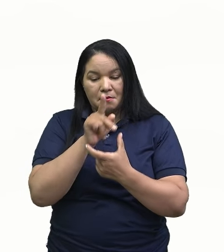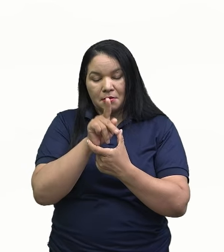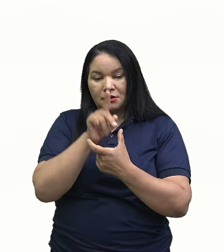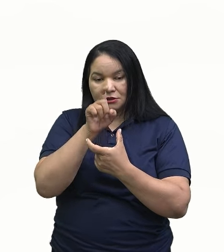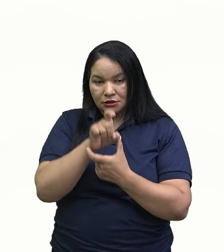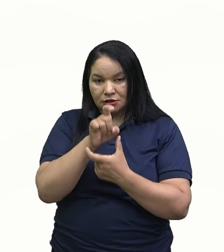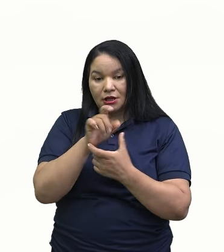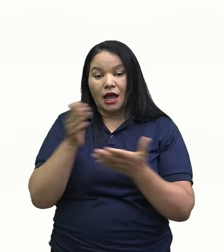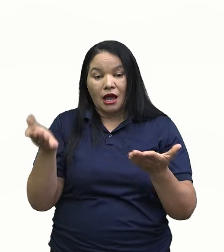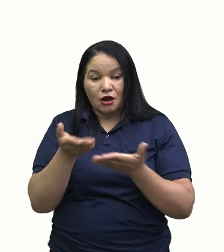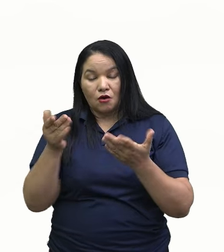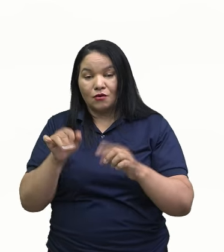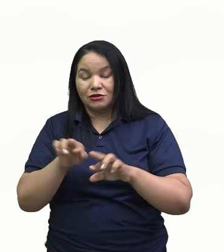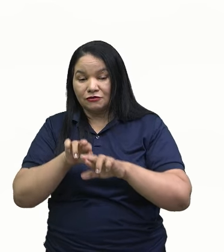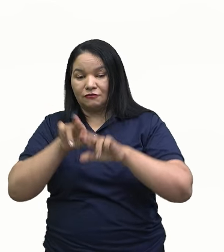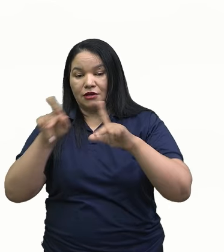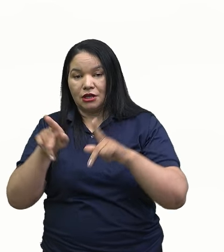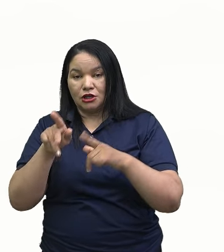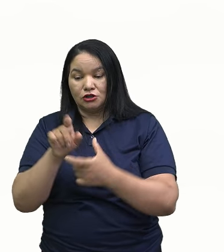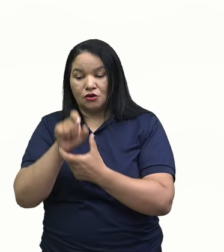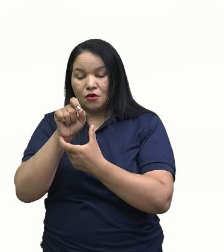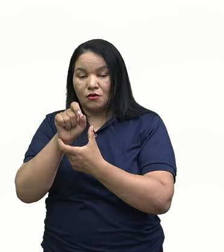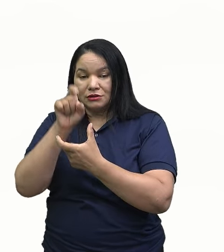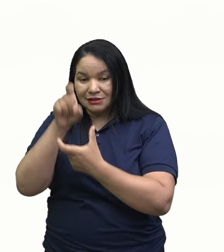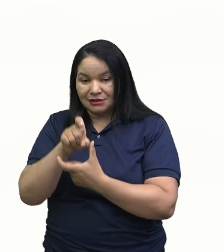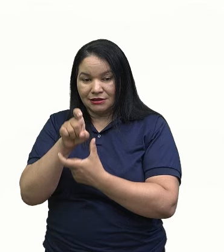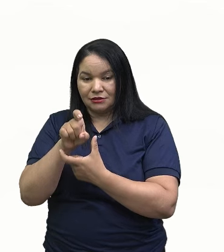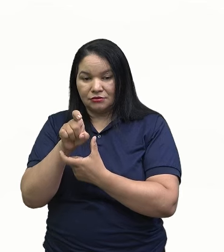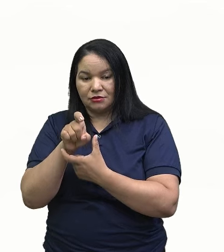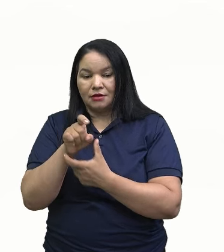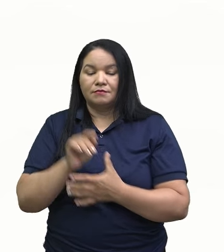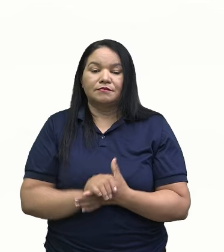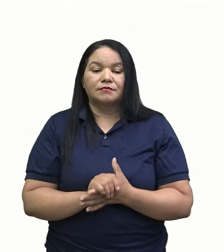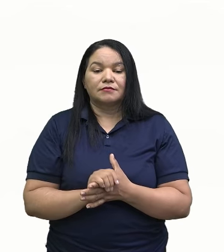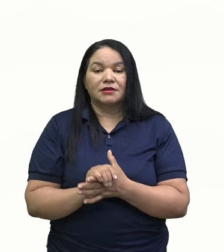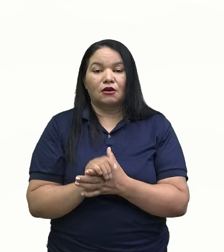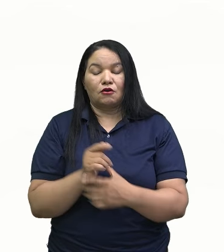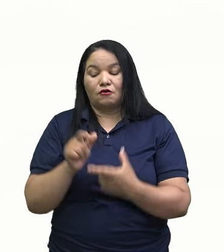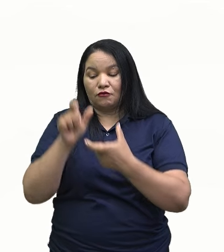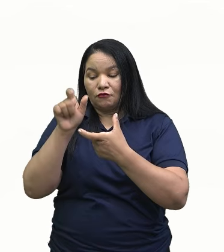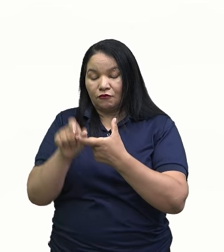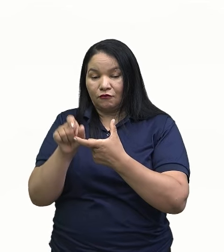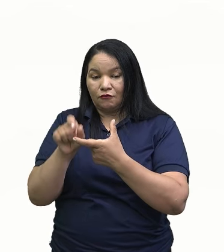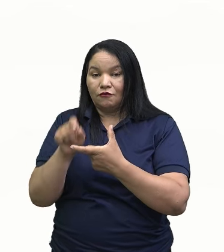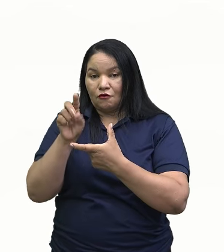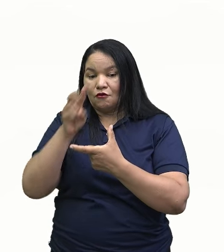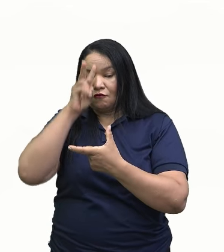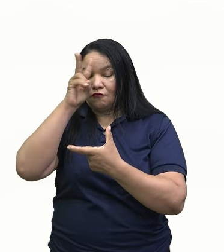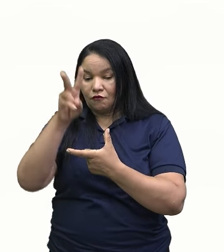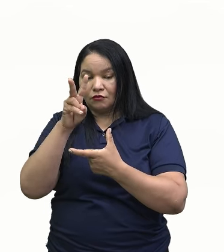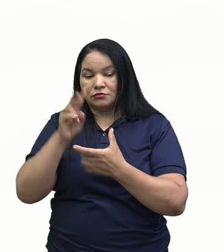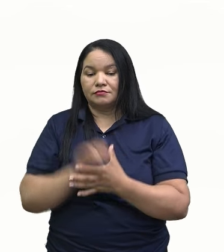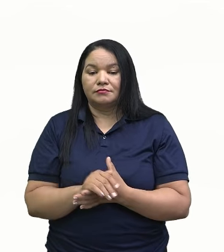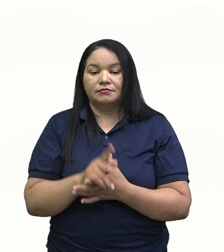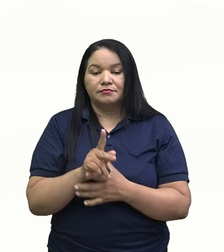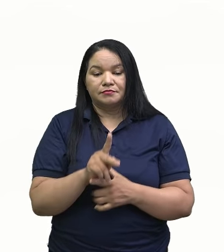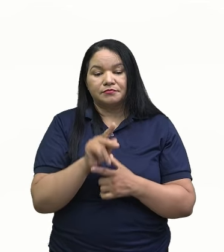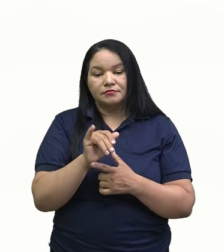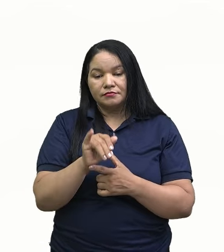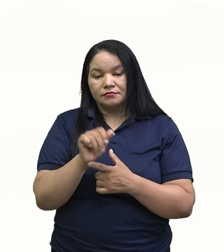de oxítona, ou seja, é a última sílaba forte. Vamos fazer a separação de pi,